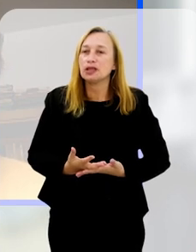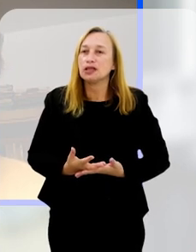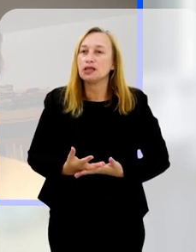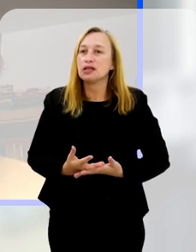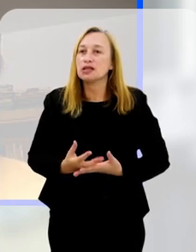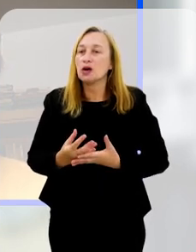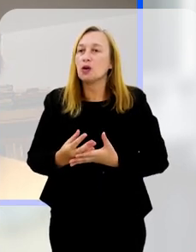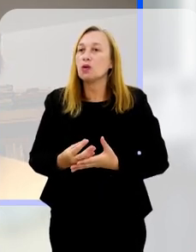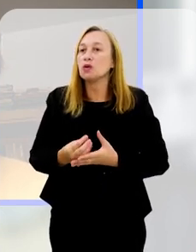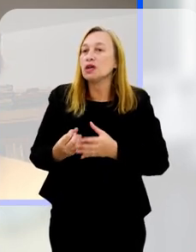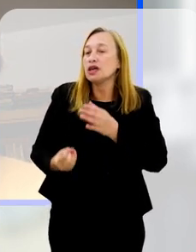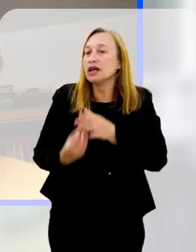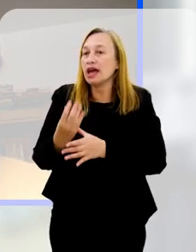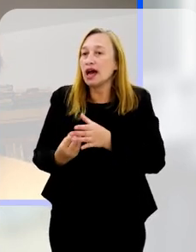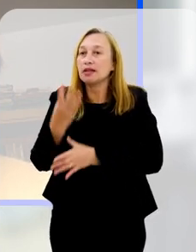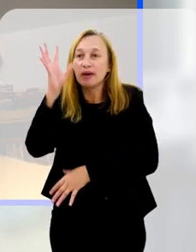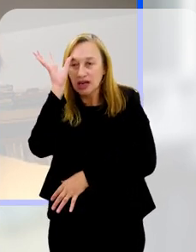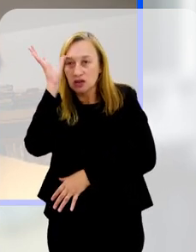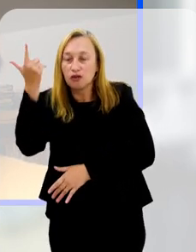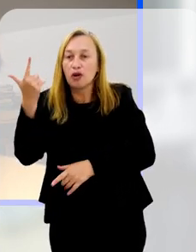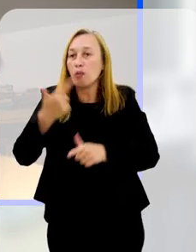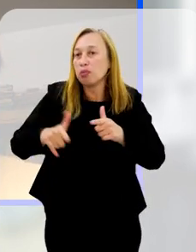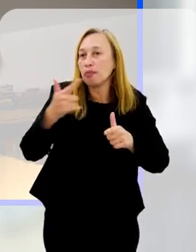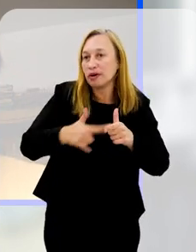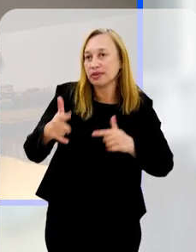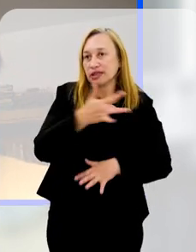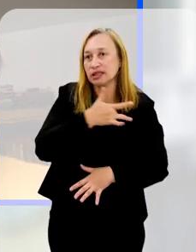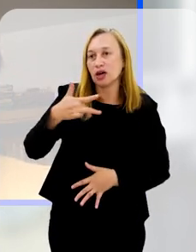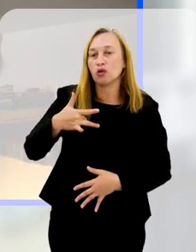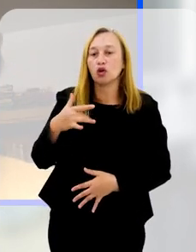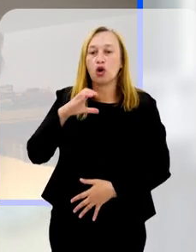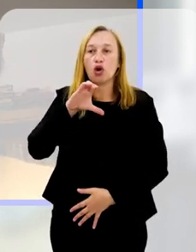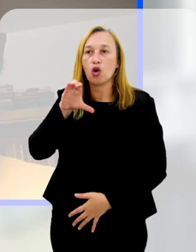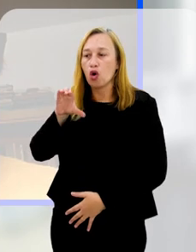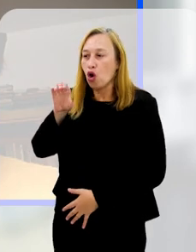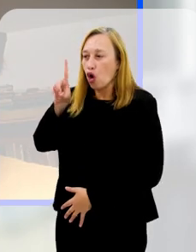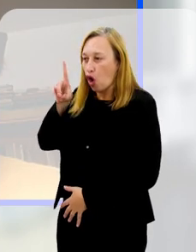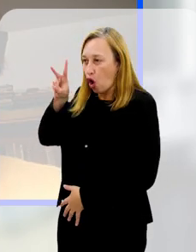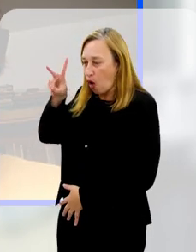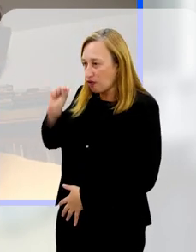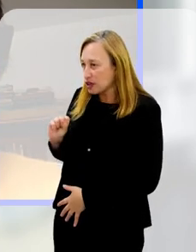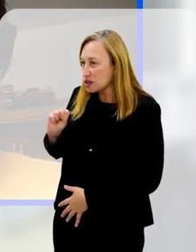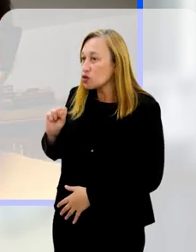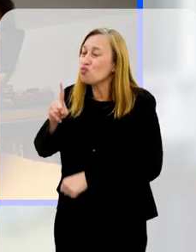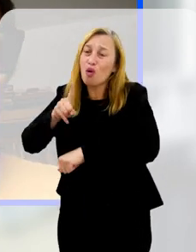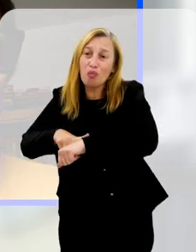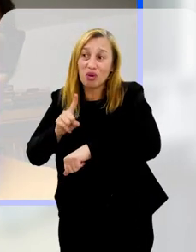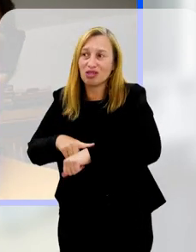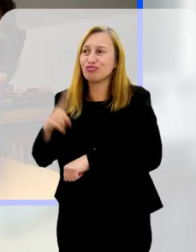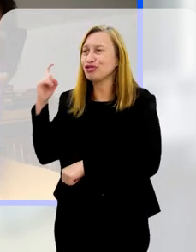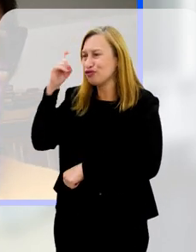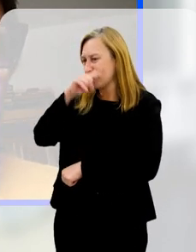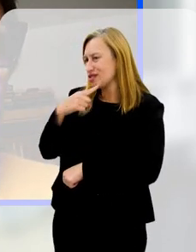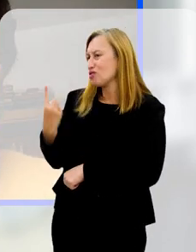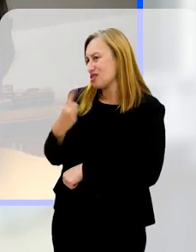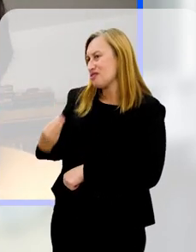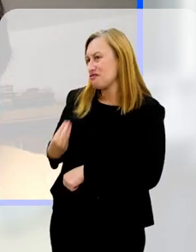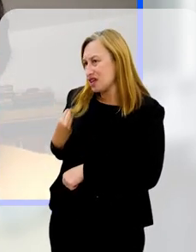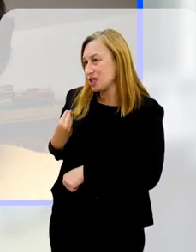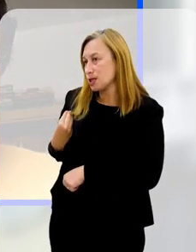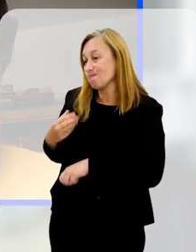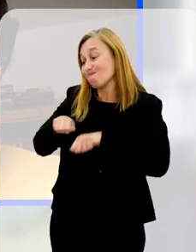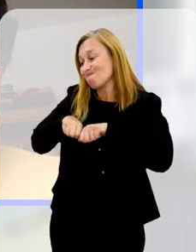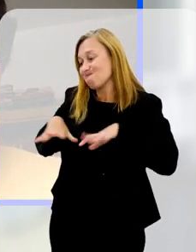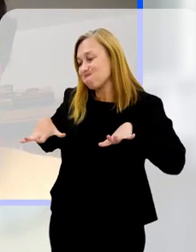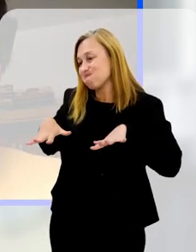são construídas para solução de problemas de saúde. E Clóvis, um momento muito delicado da nossa vida